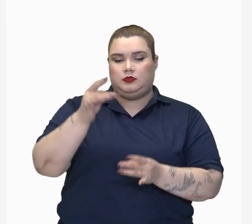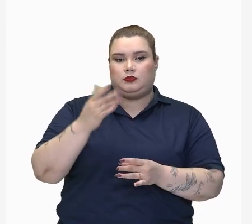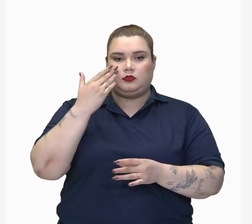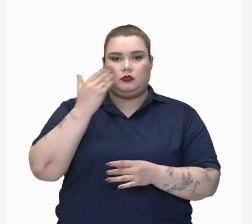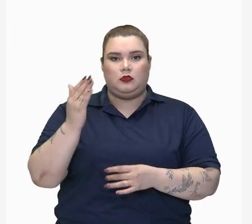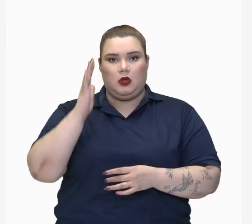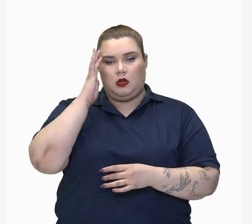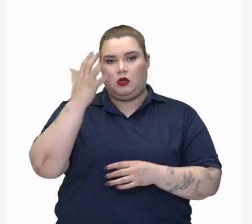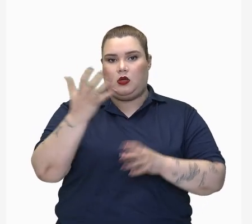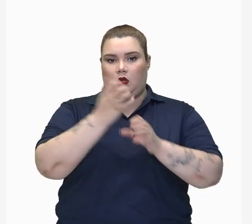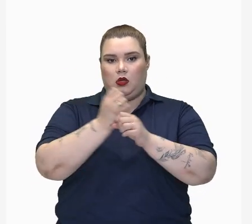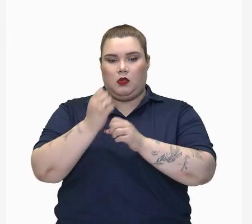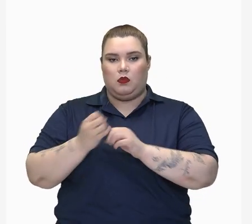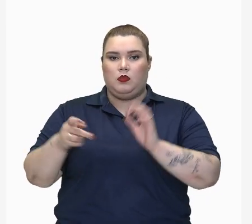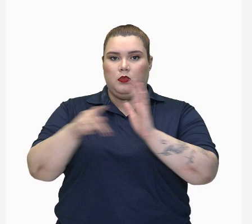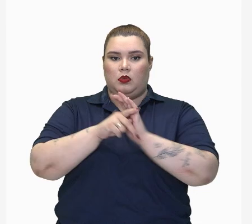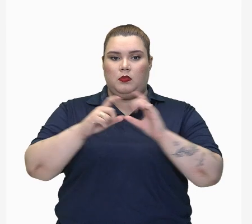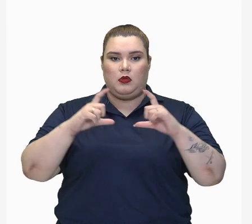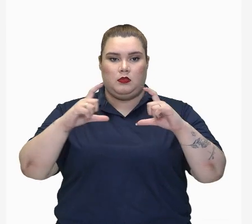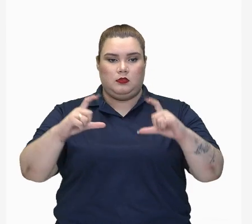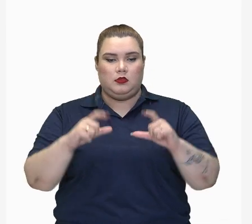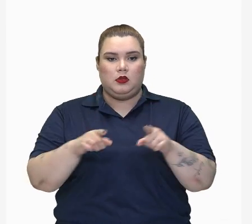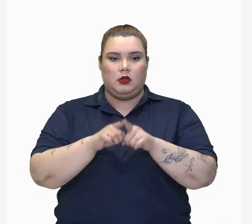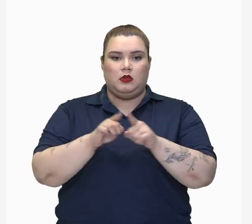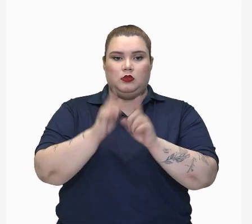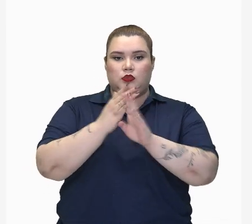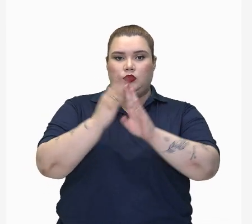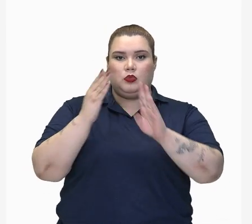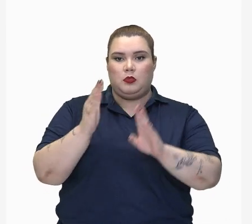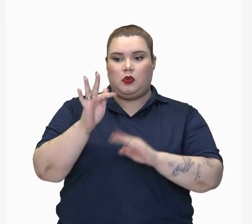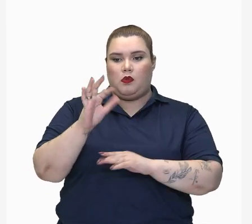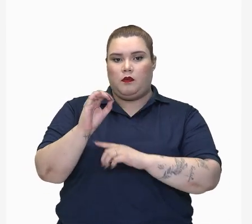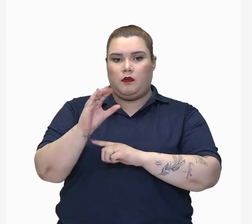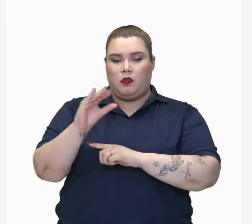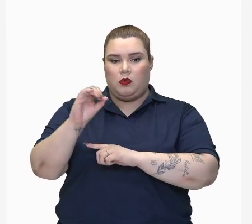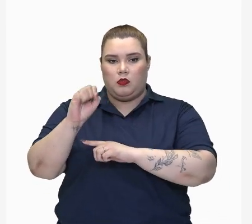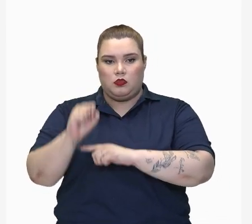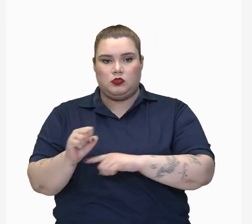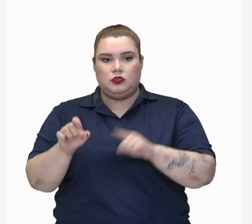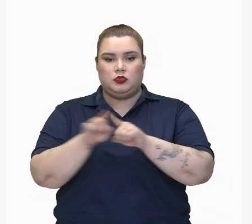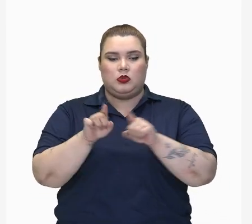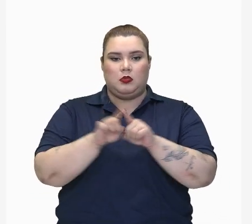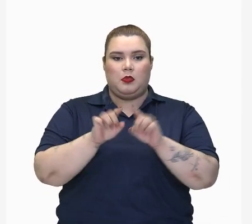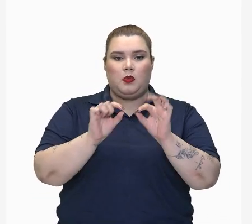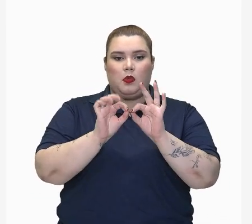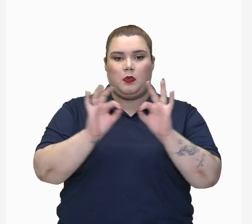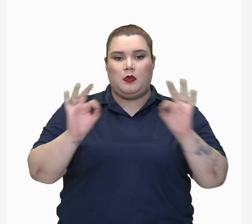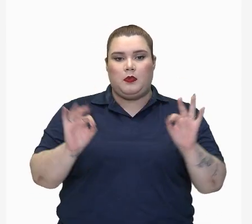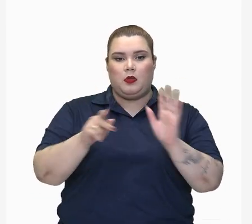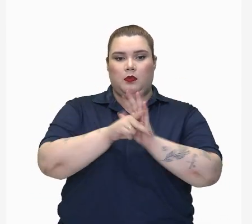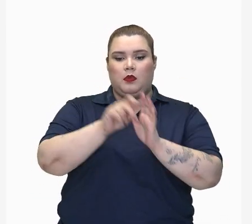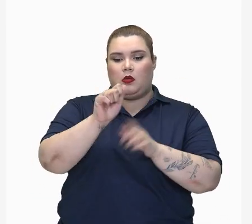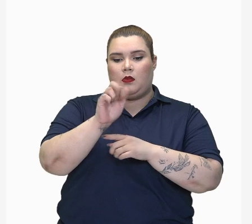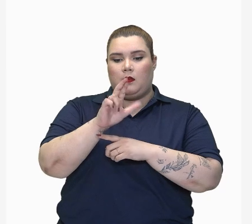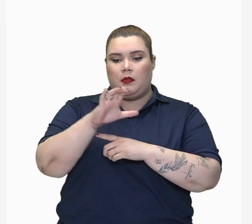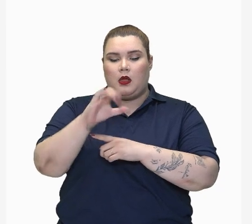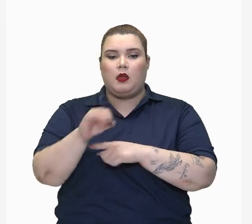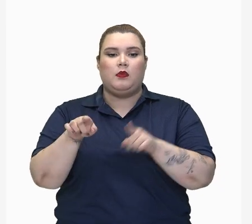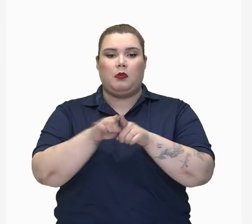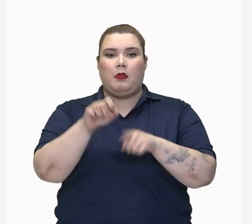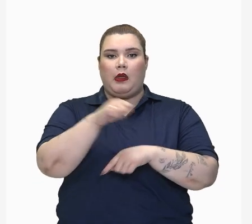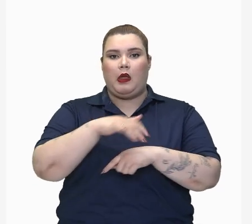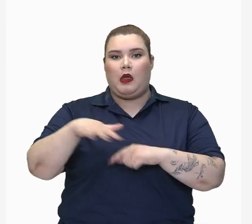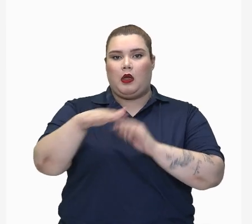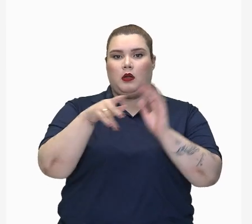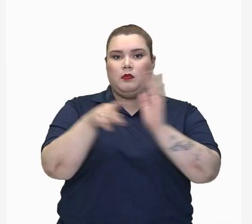problemas envolvendo elipse, determinação dos focos, comprimento de arco, área de uma elipse. Então